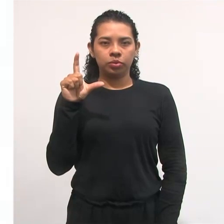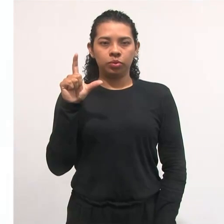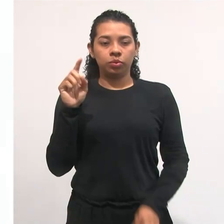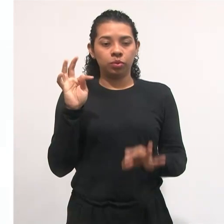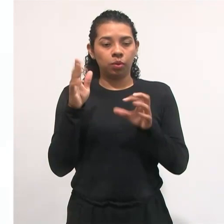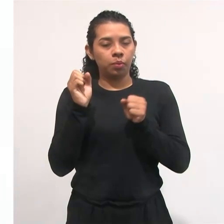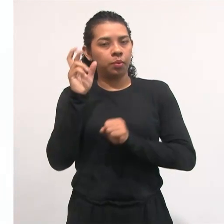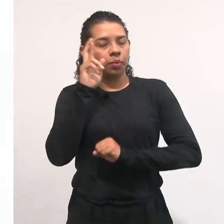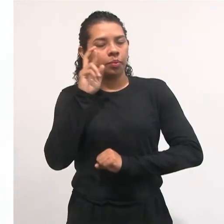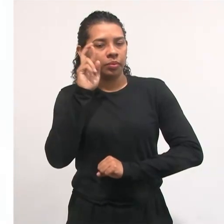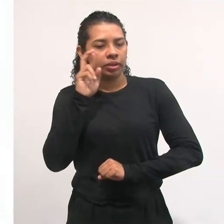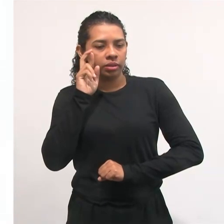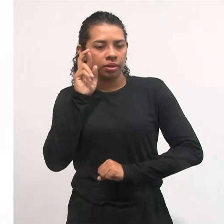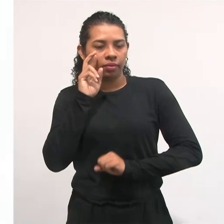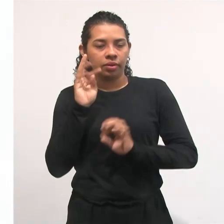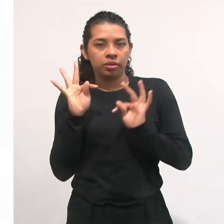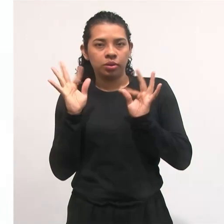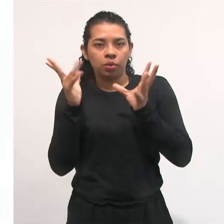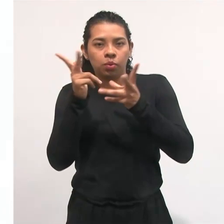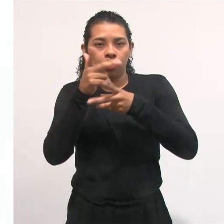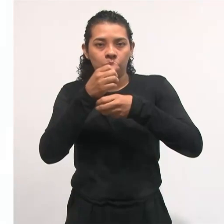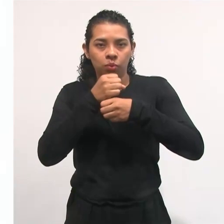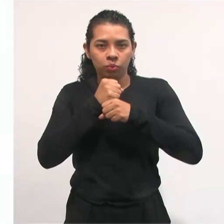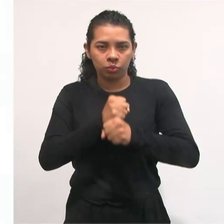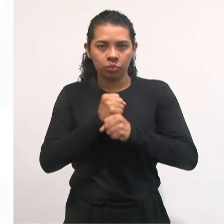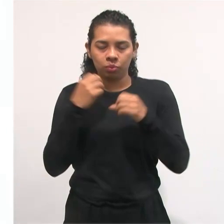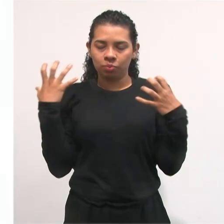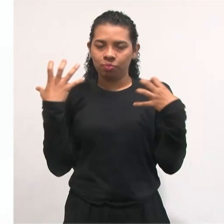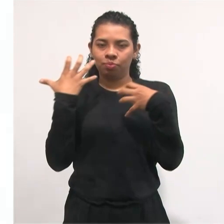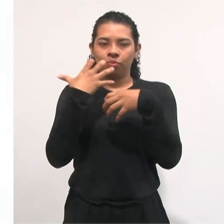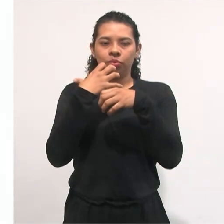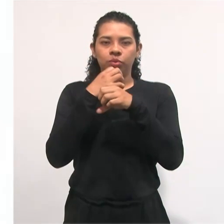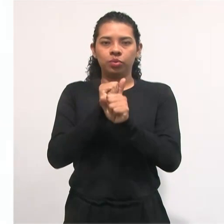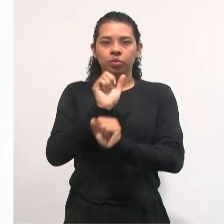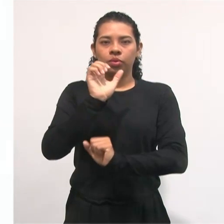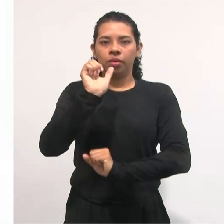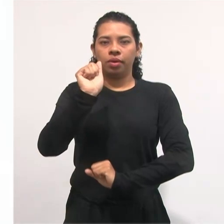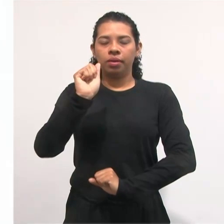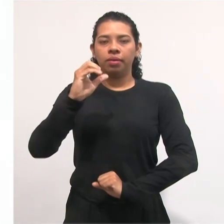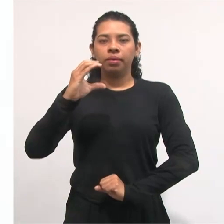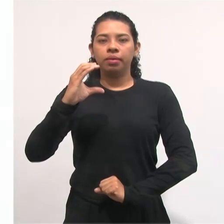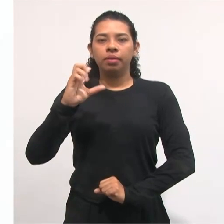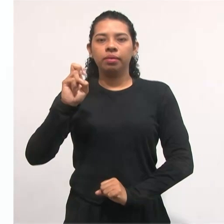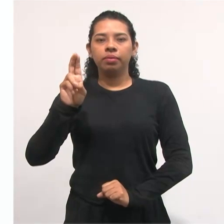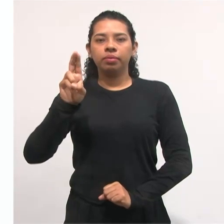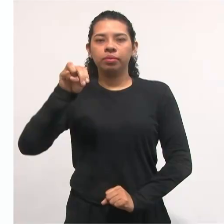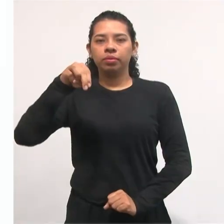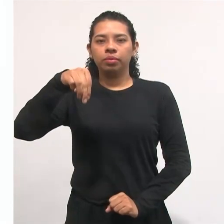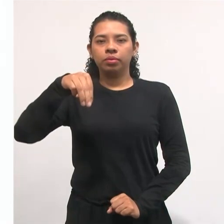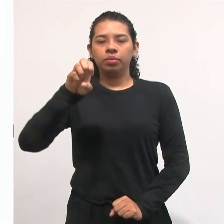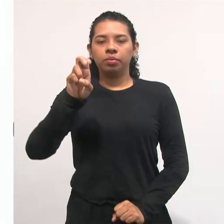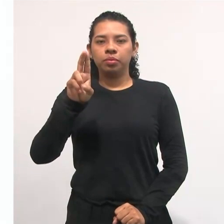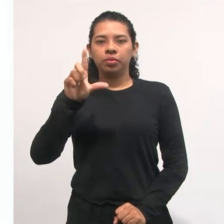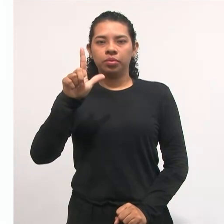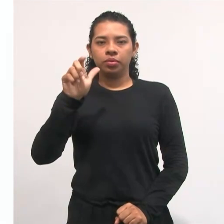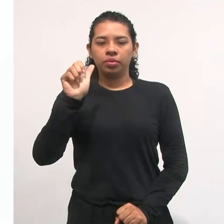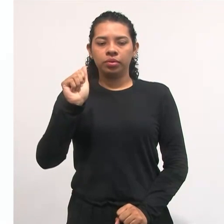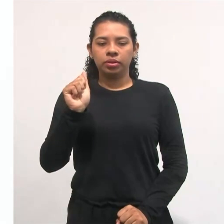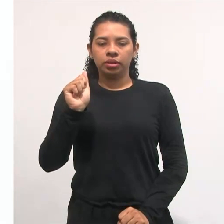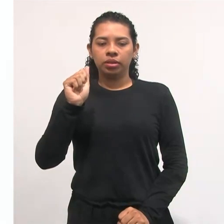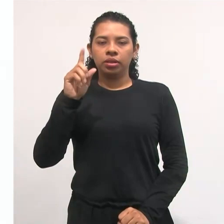essa observação. É a soma das frequências absolutas da classe dada com as demais